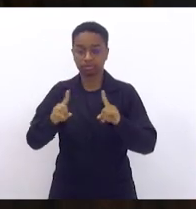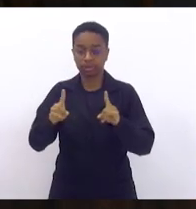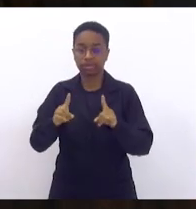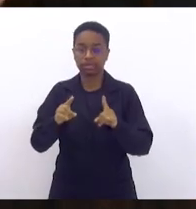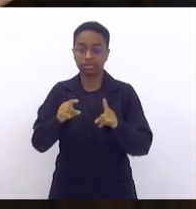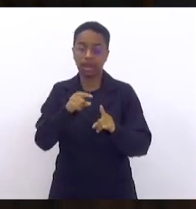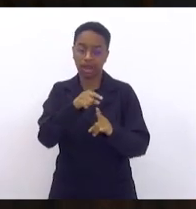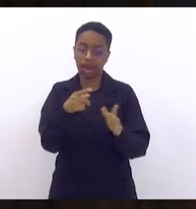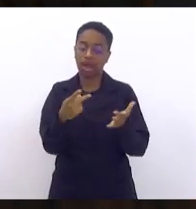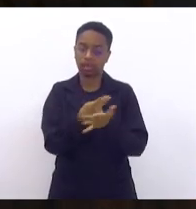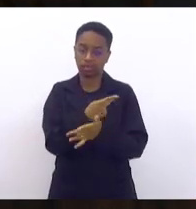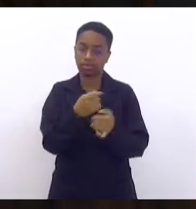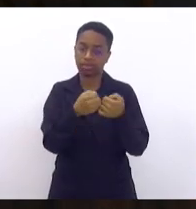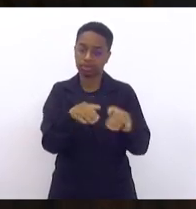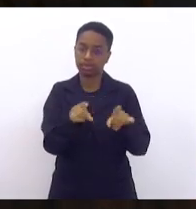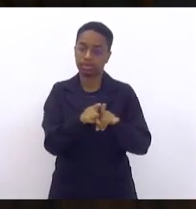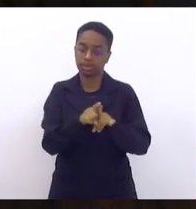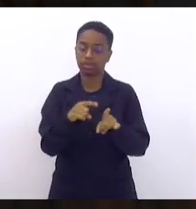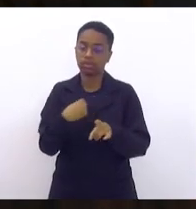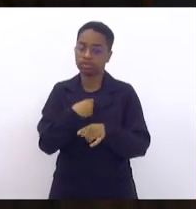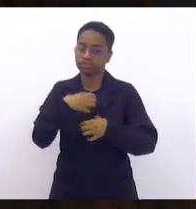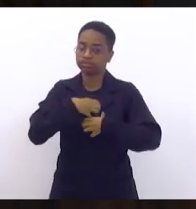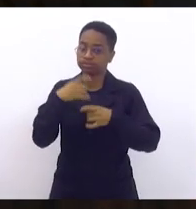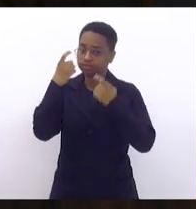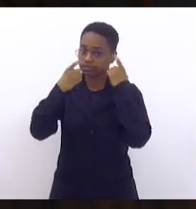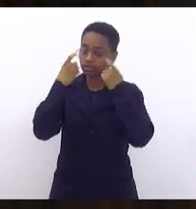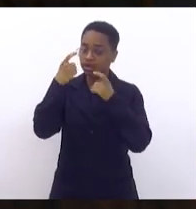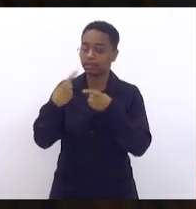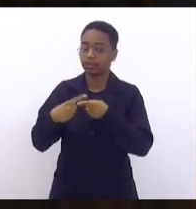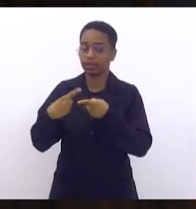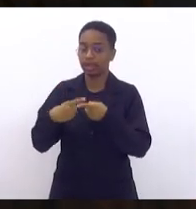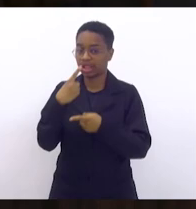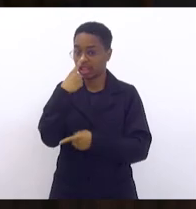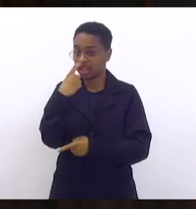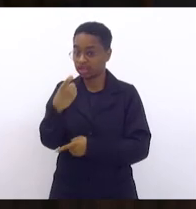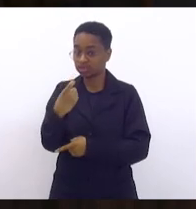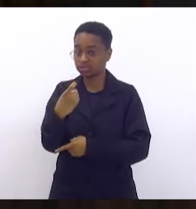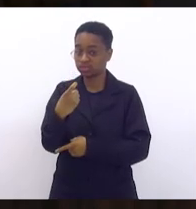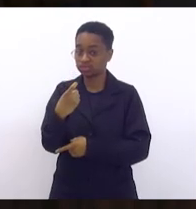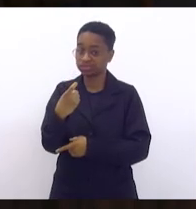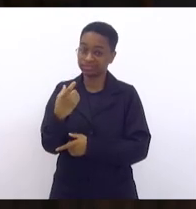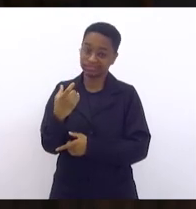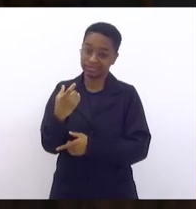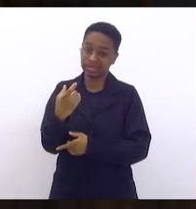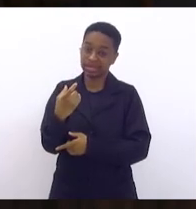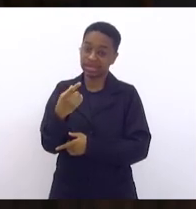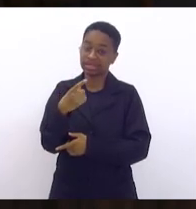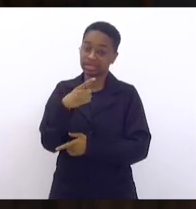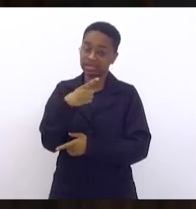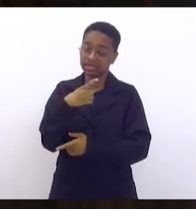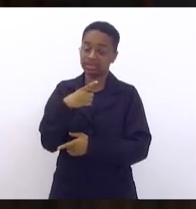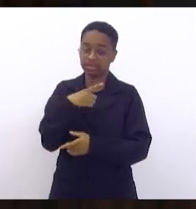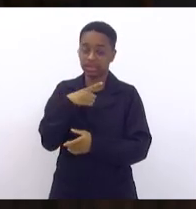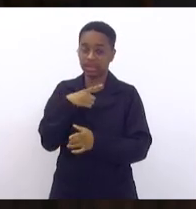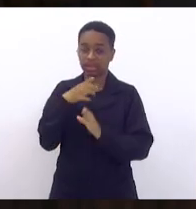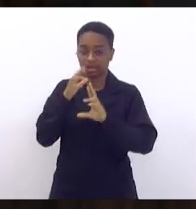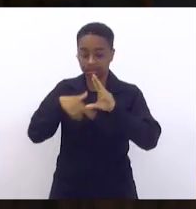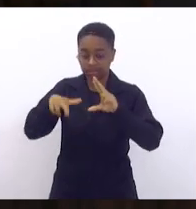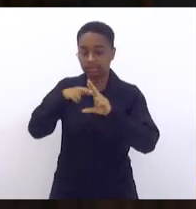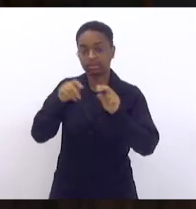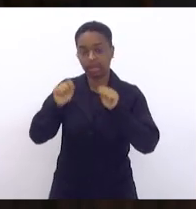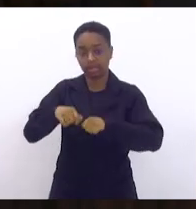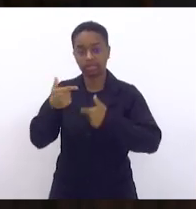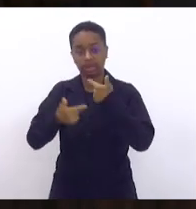prejudicado E aí a gente já se preocupa muito porque esse lixo que não é lixo produz emprego produz renda